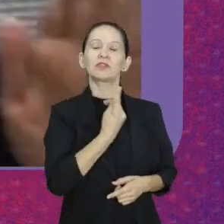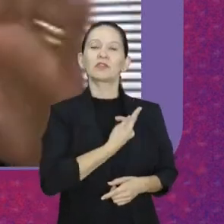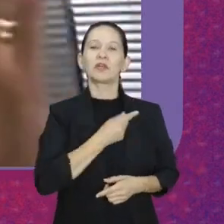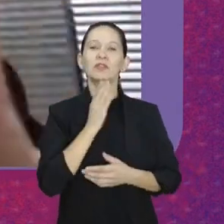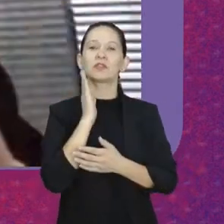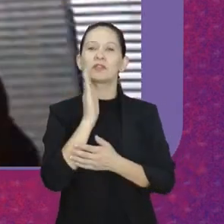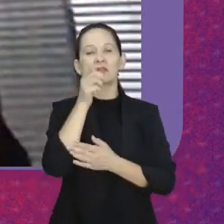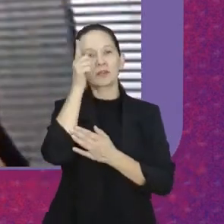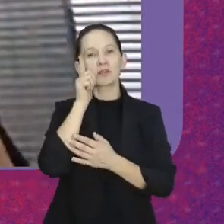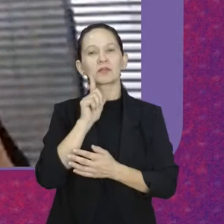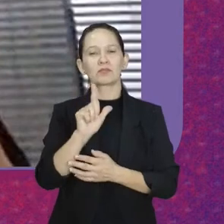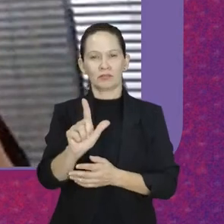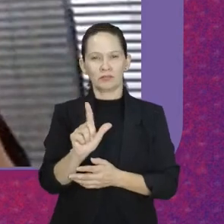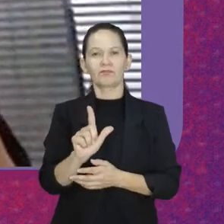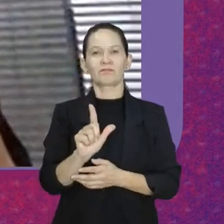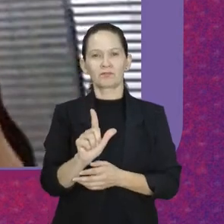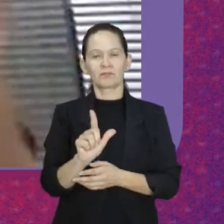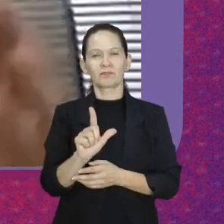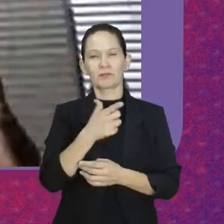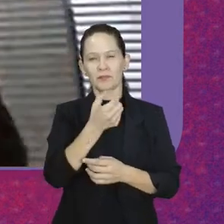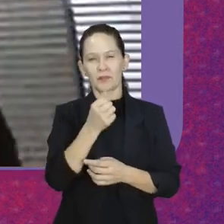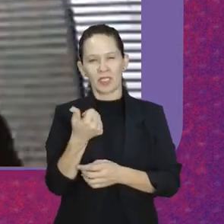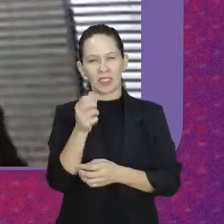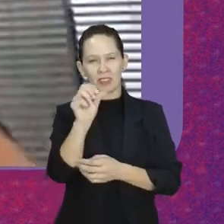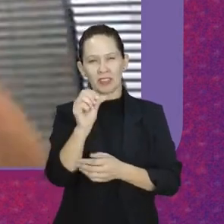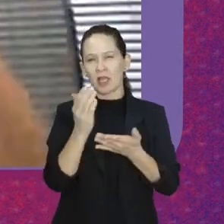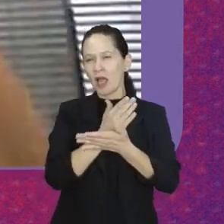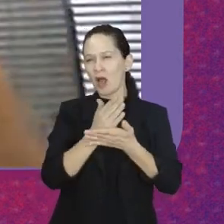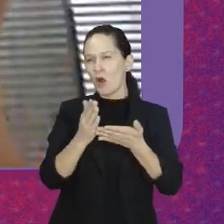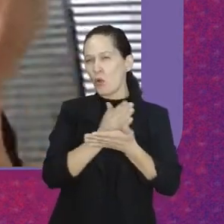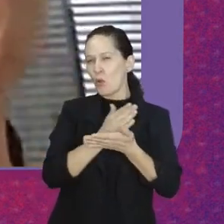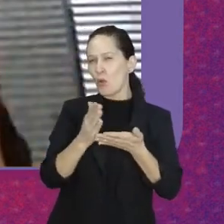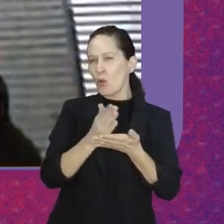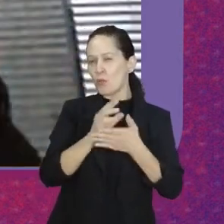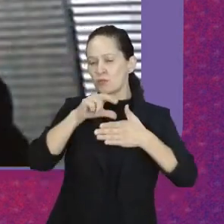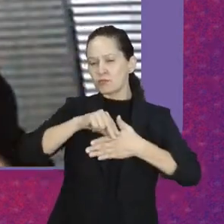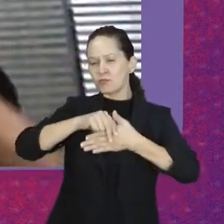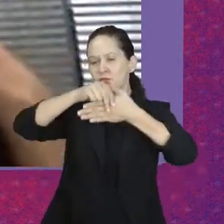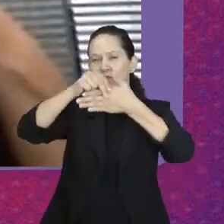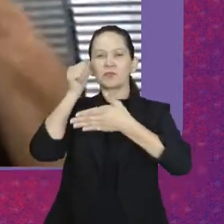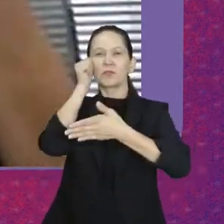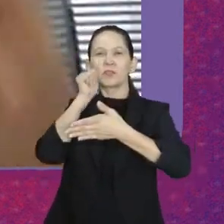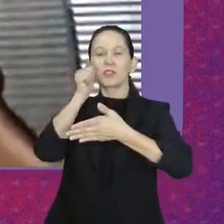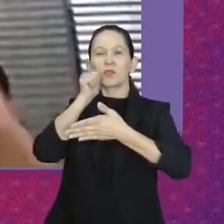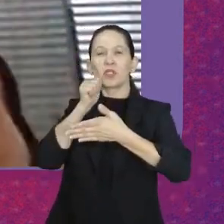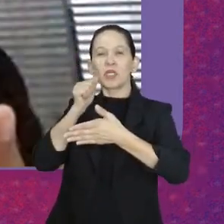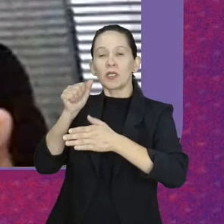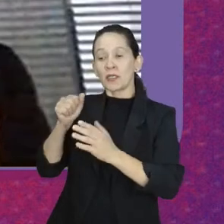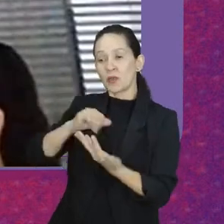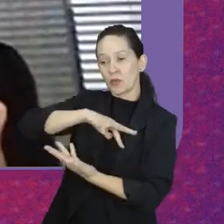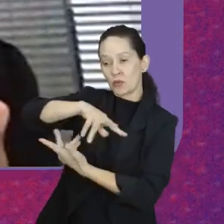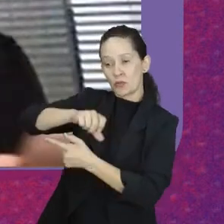já conseguindo algum protagonismo da mulher no mundo social,